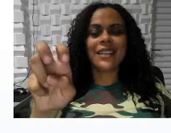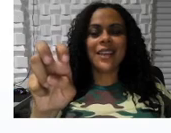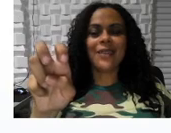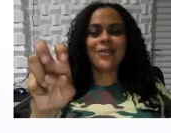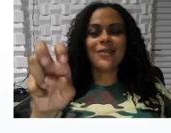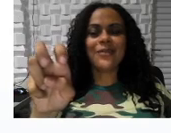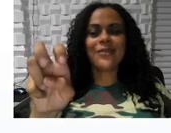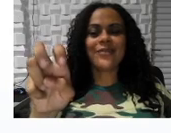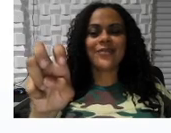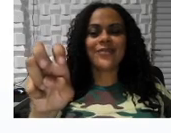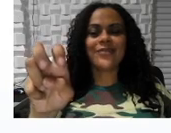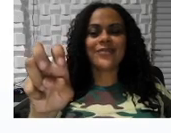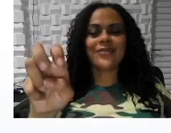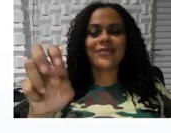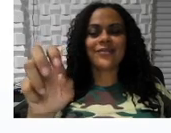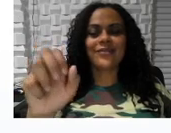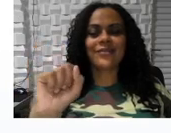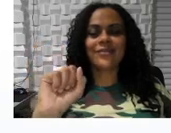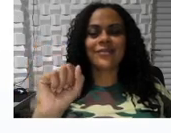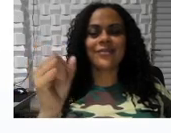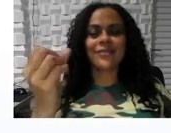5,